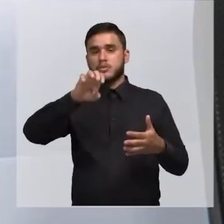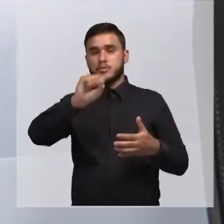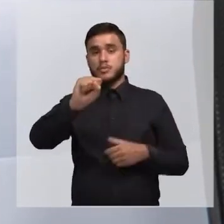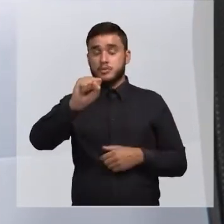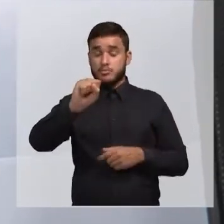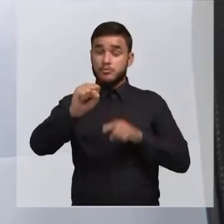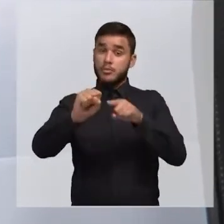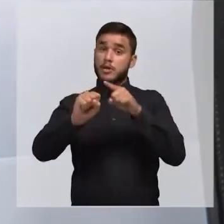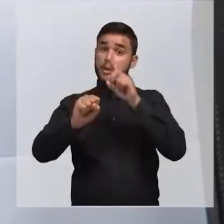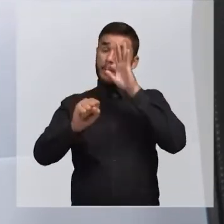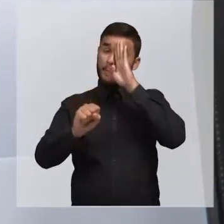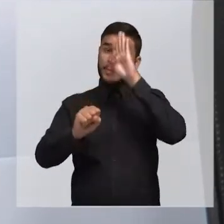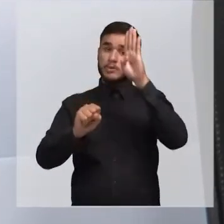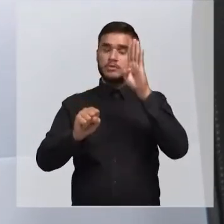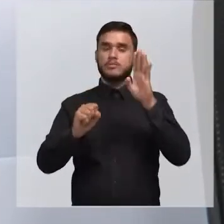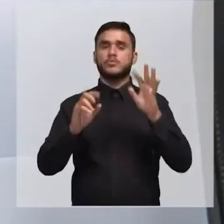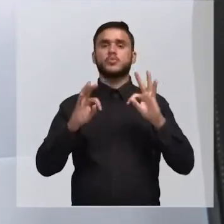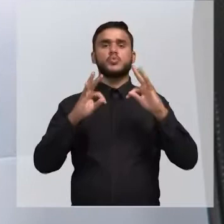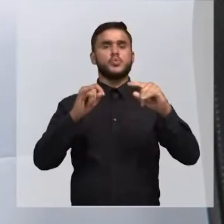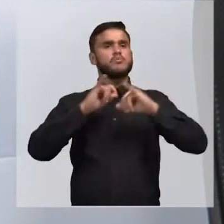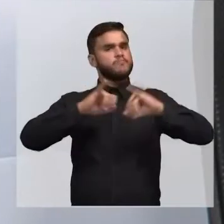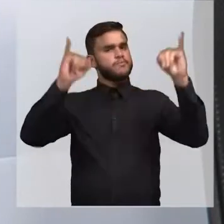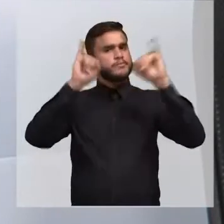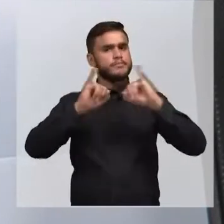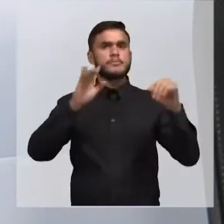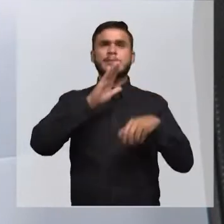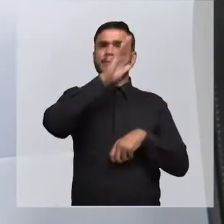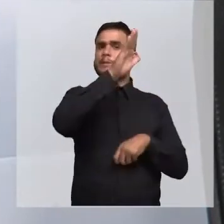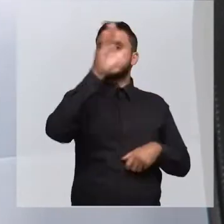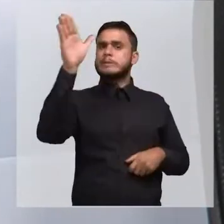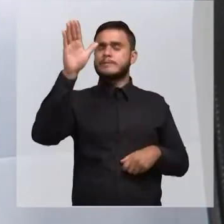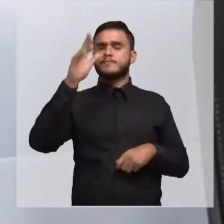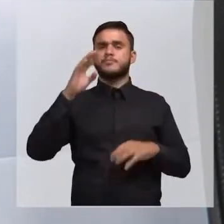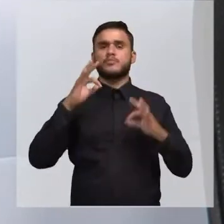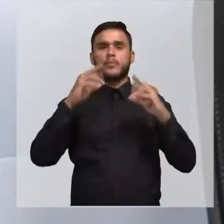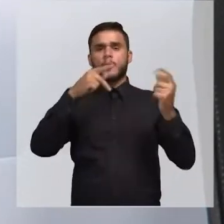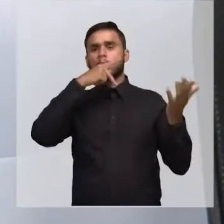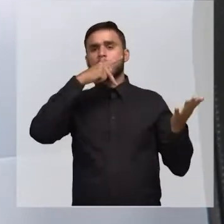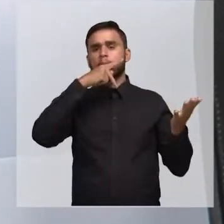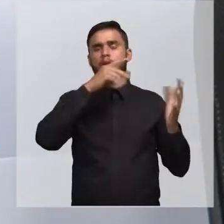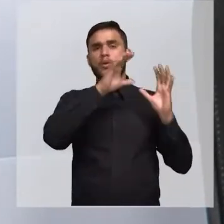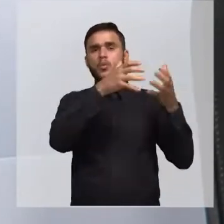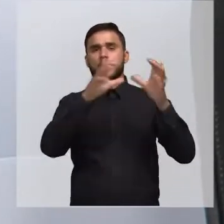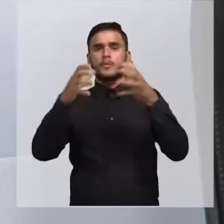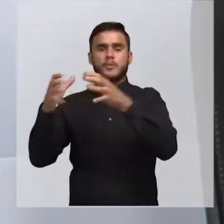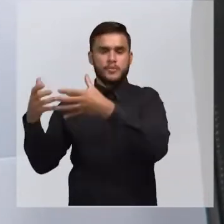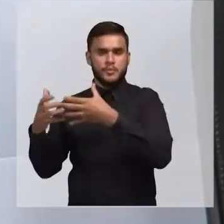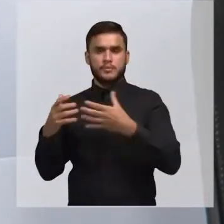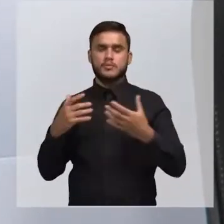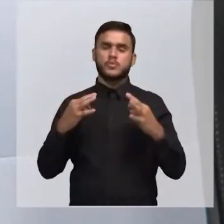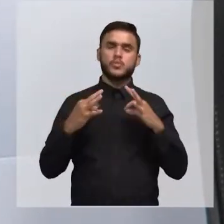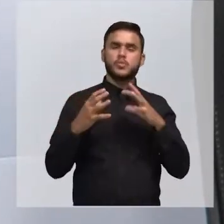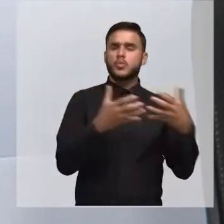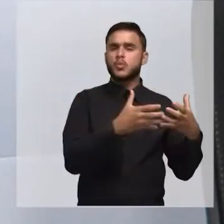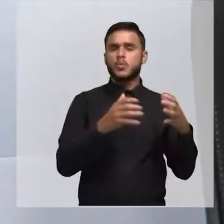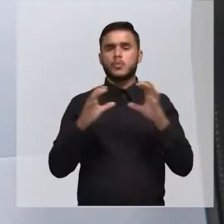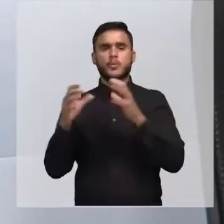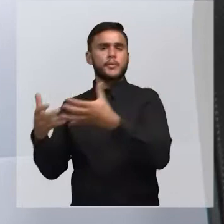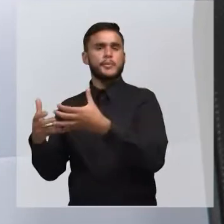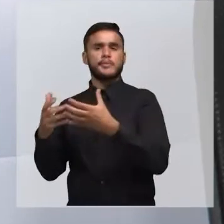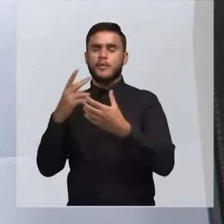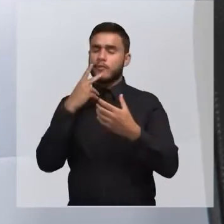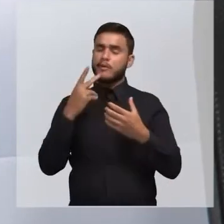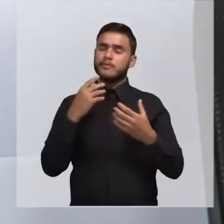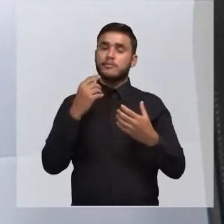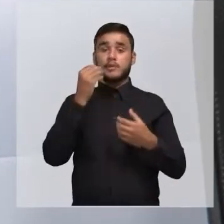principal interlocutor de Ciro Gomes para conversar com os presidentes dos partidos de centro-esquerda e centro-direita, e